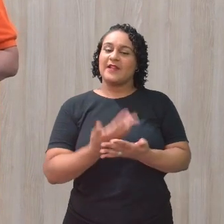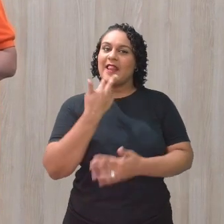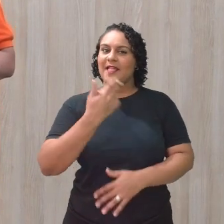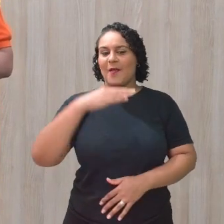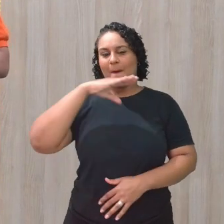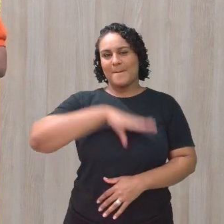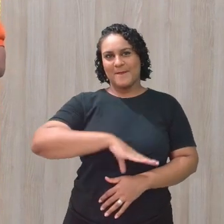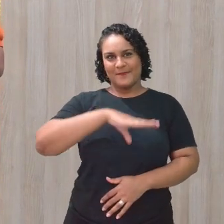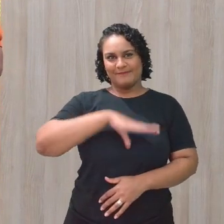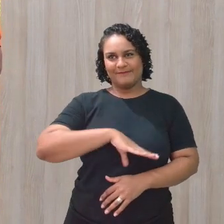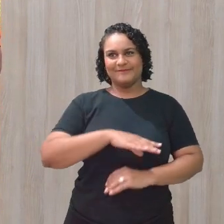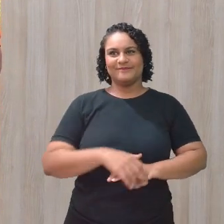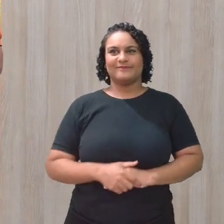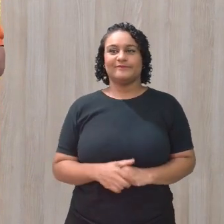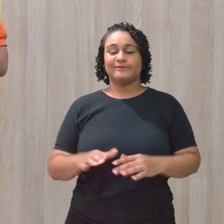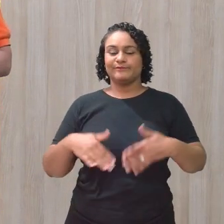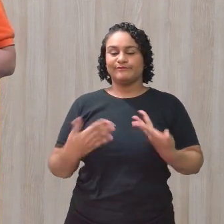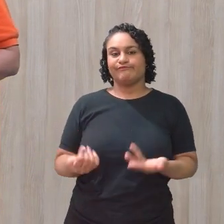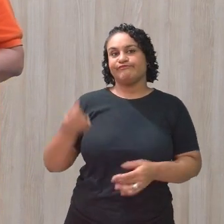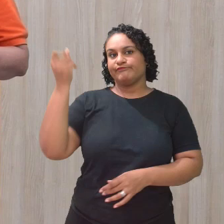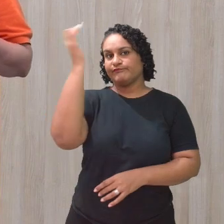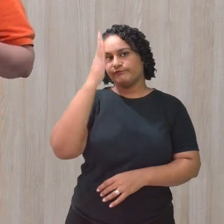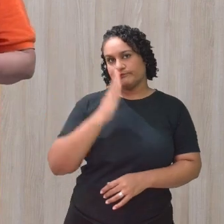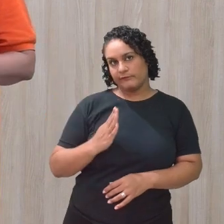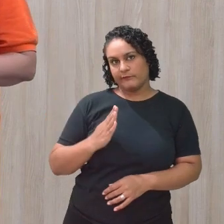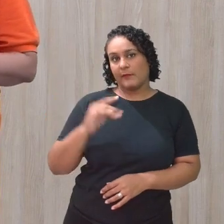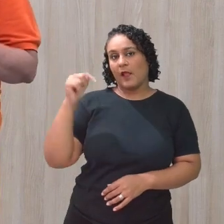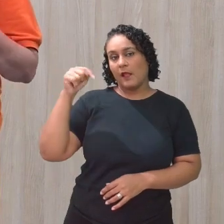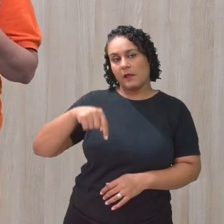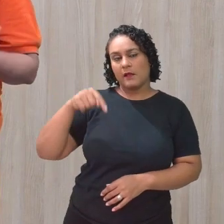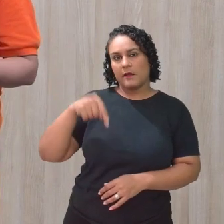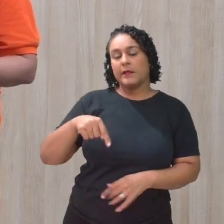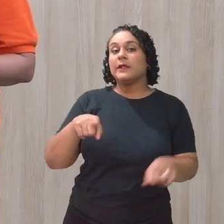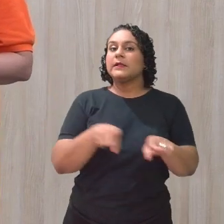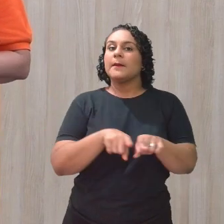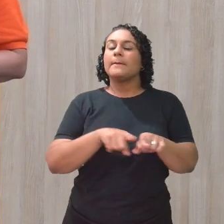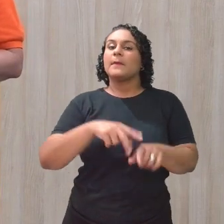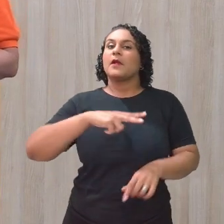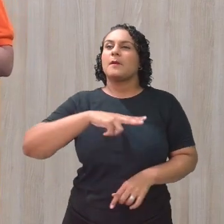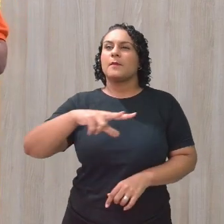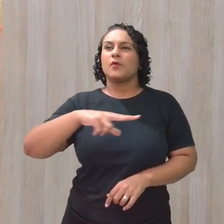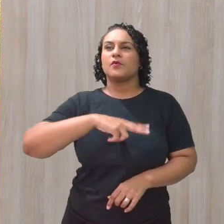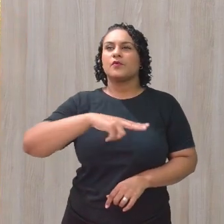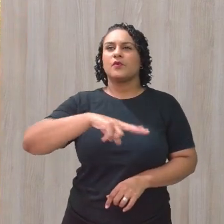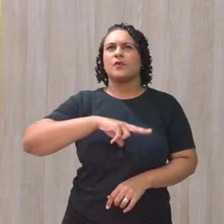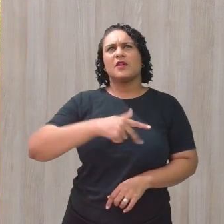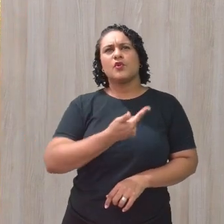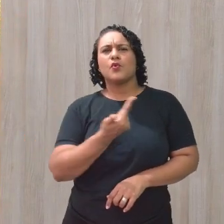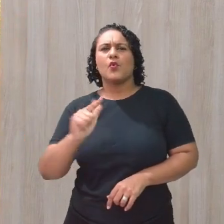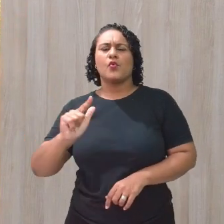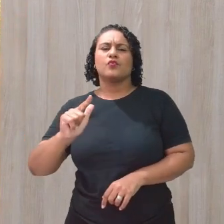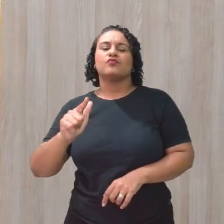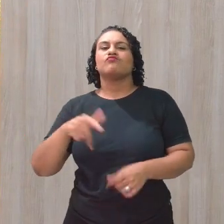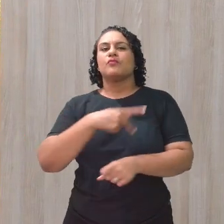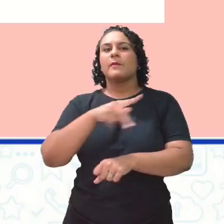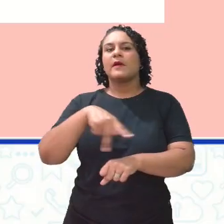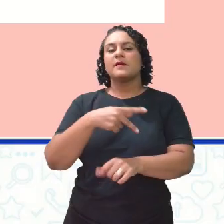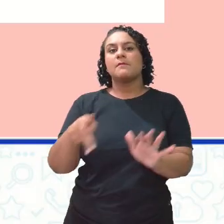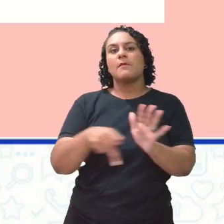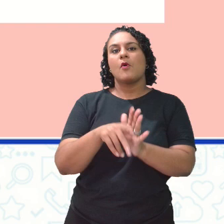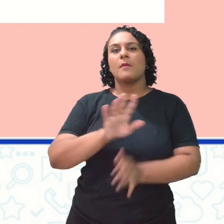bom? Então, no Brasil, assim como em Portugal e em alguns países